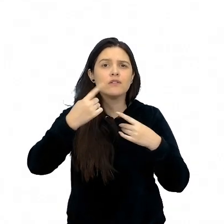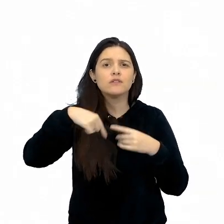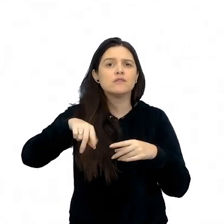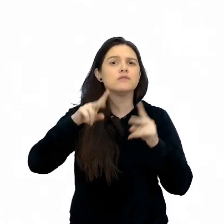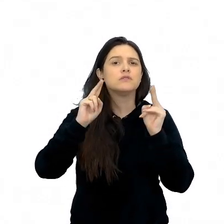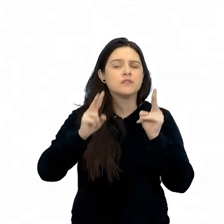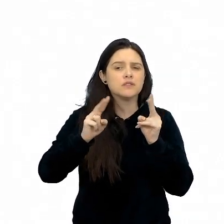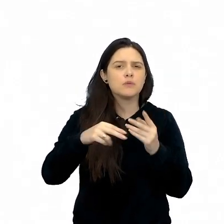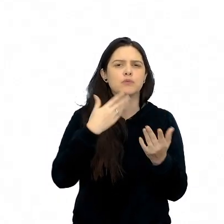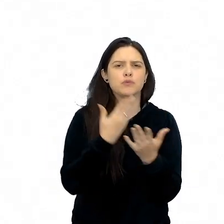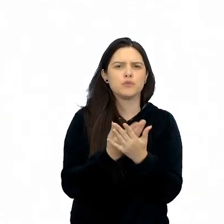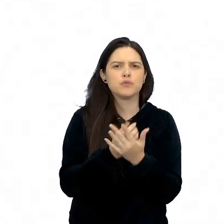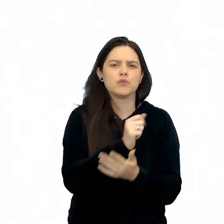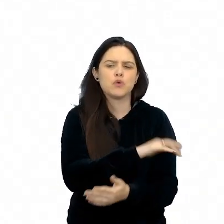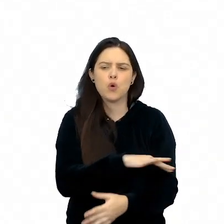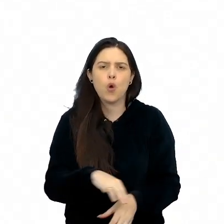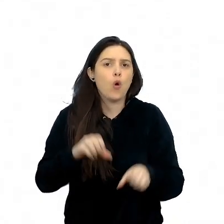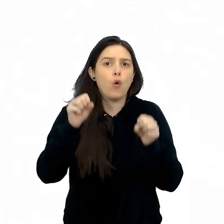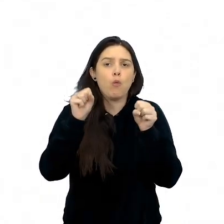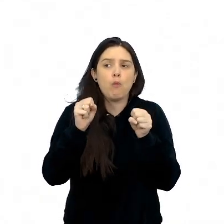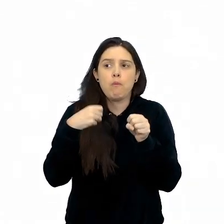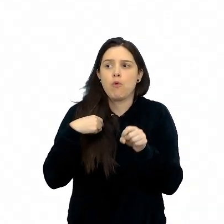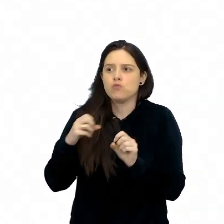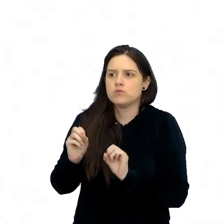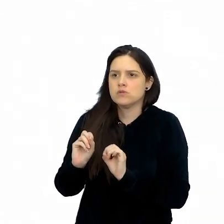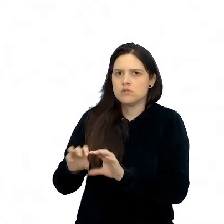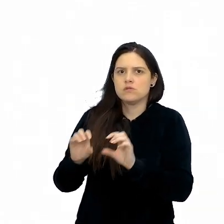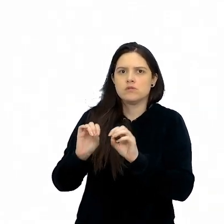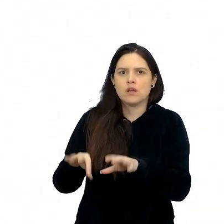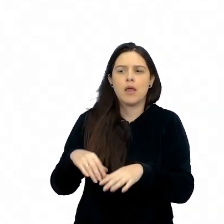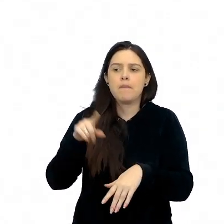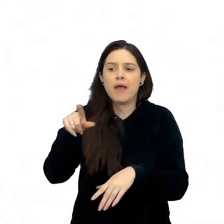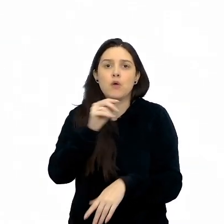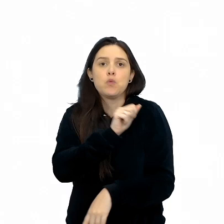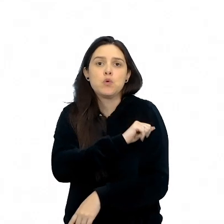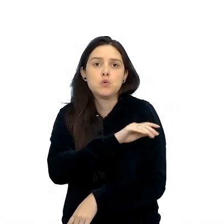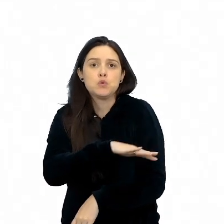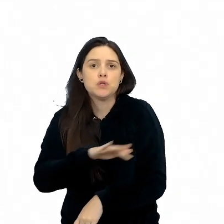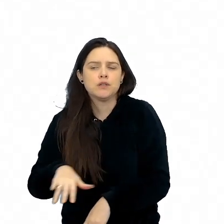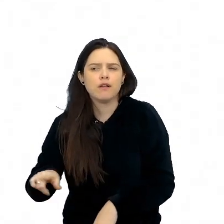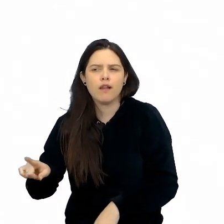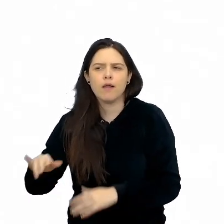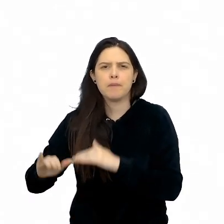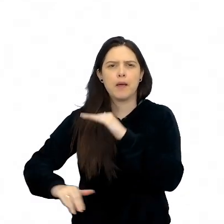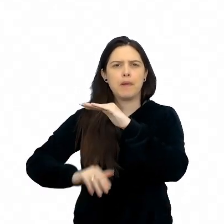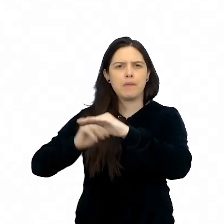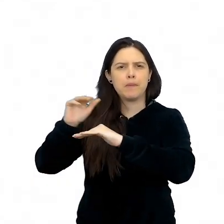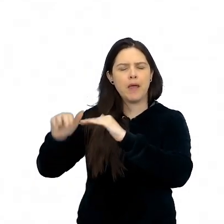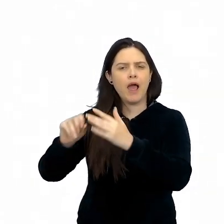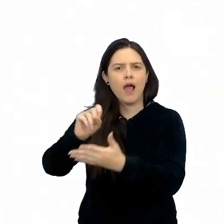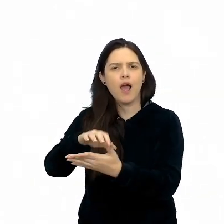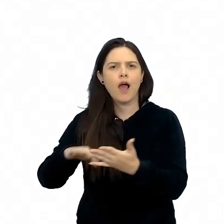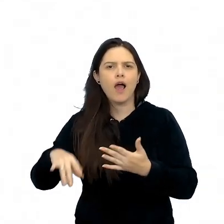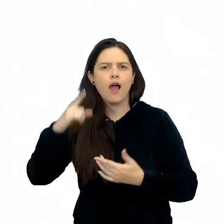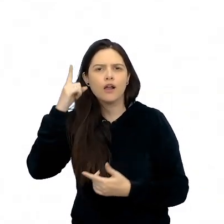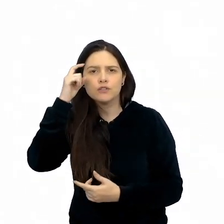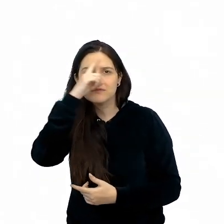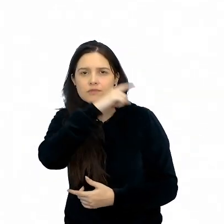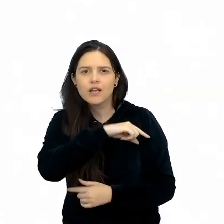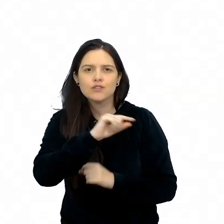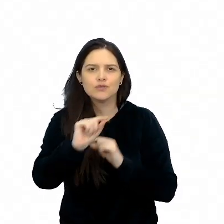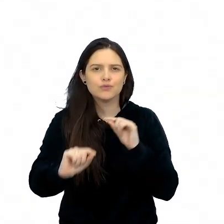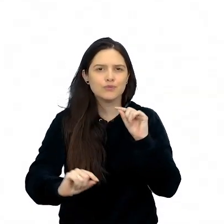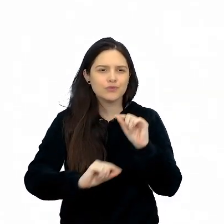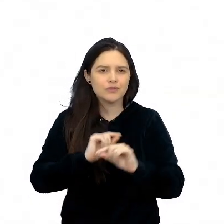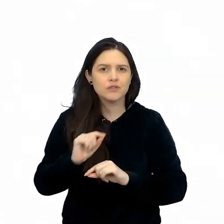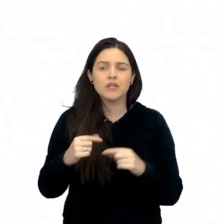nossos estudantes? Como que eu posso ajudar o meu estudante a superar aquela dificuldade ou aquela defasagem que ele está